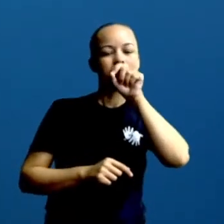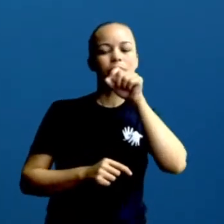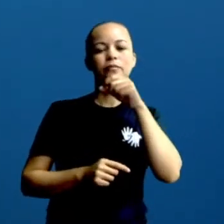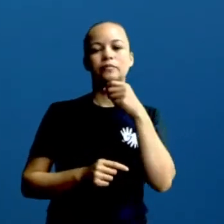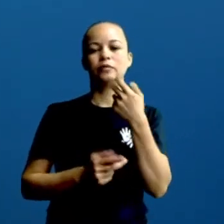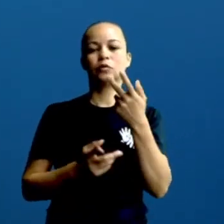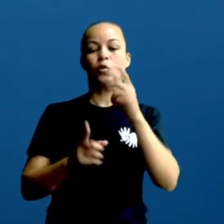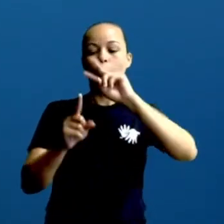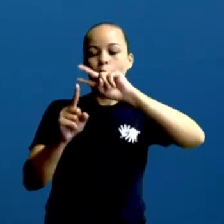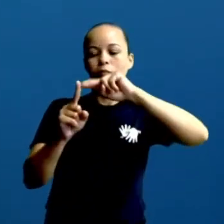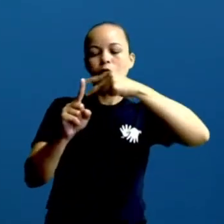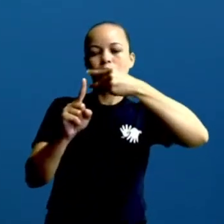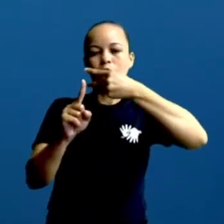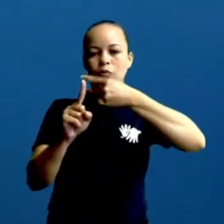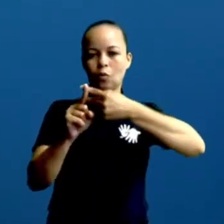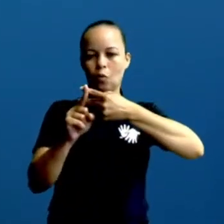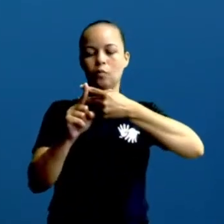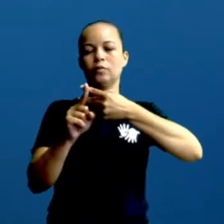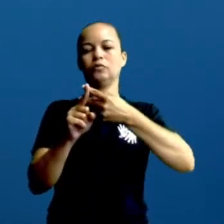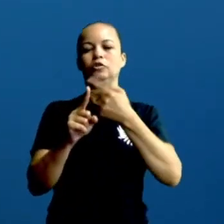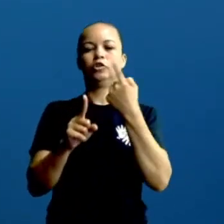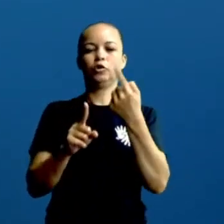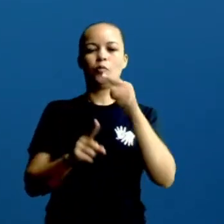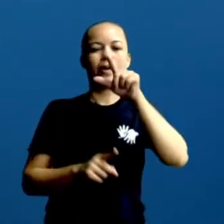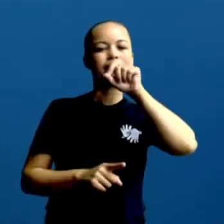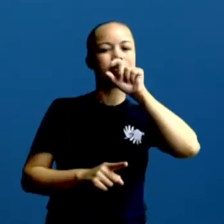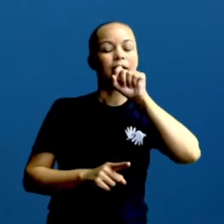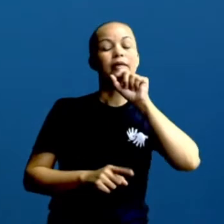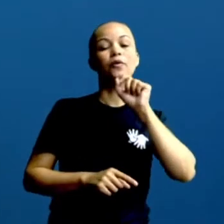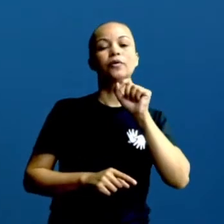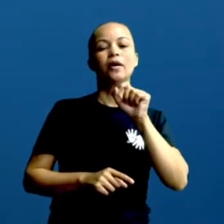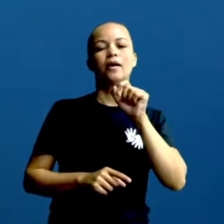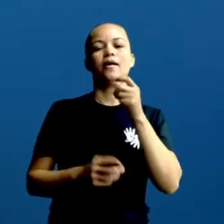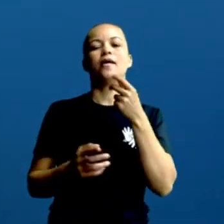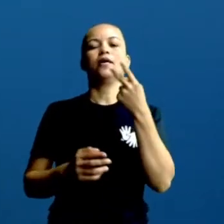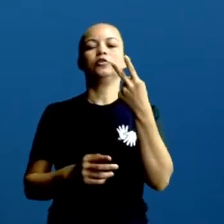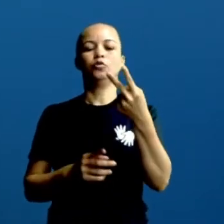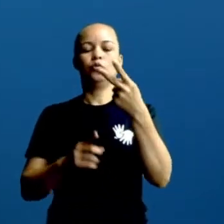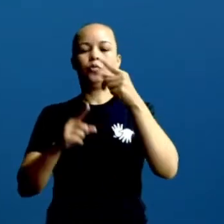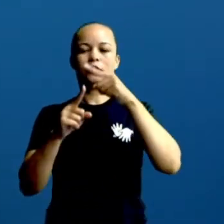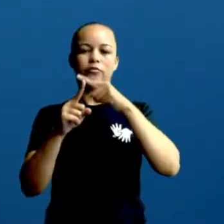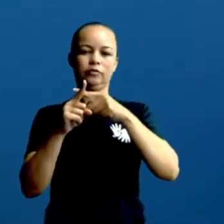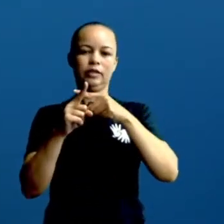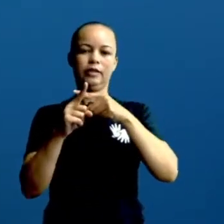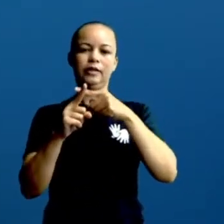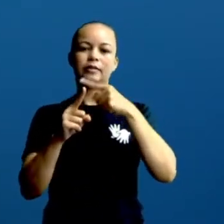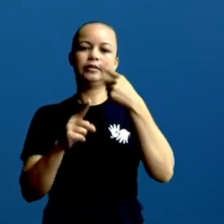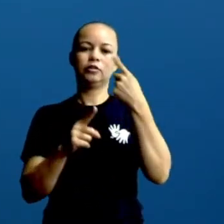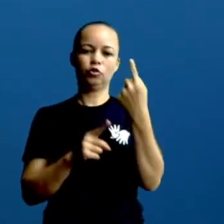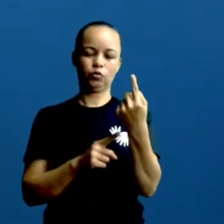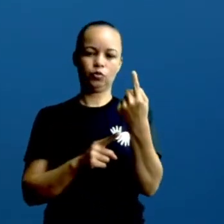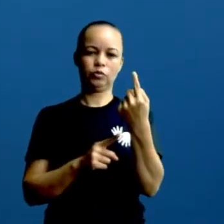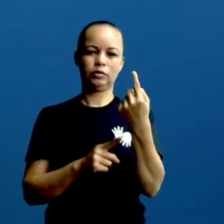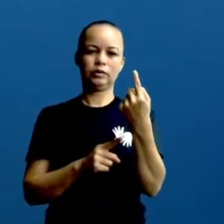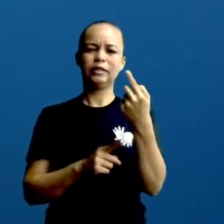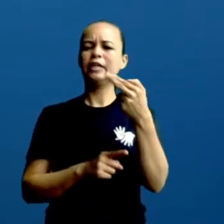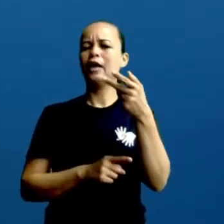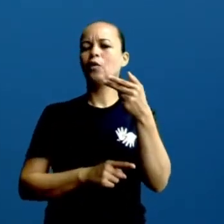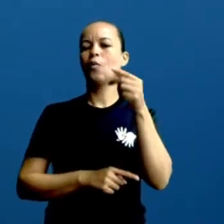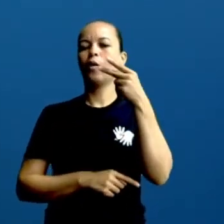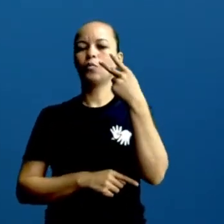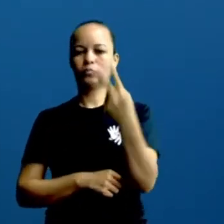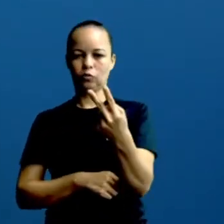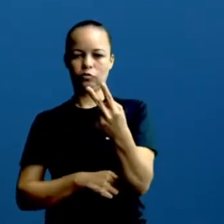o dobro de um passarinho é duas vezes que nós